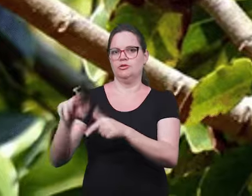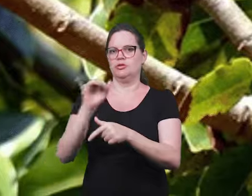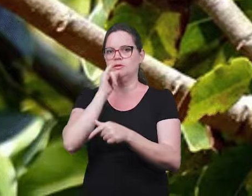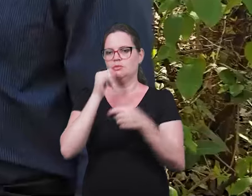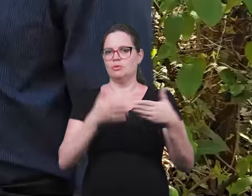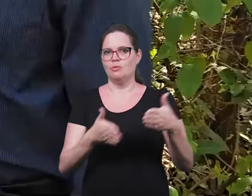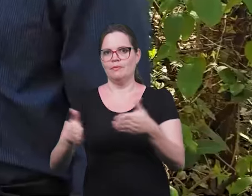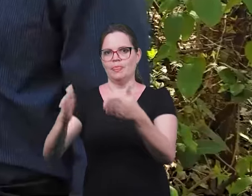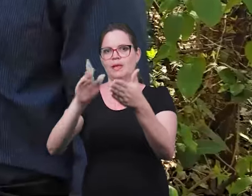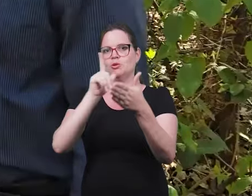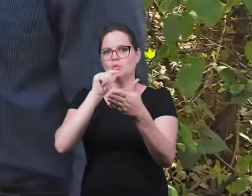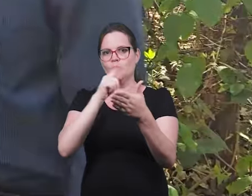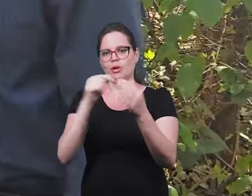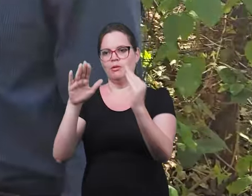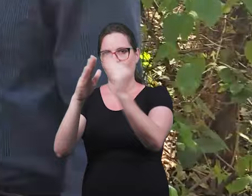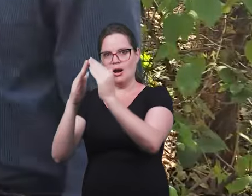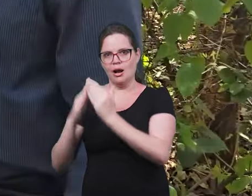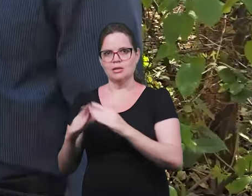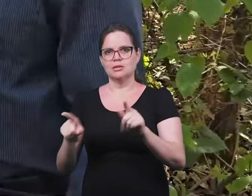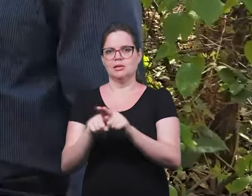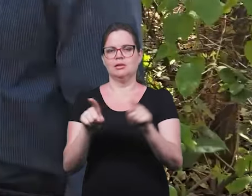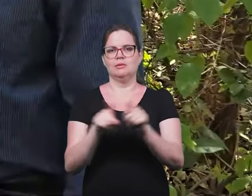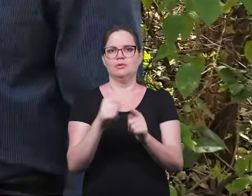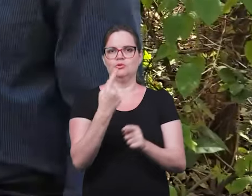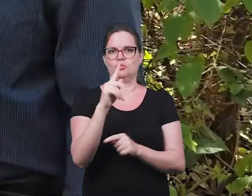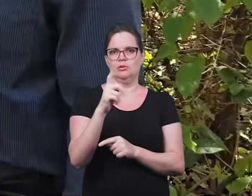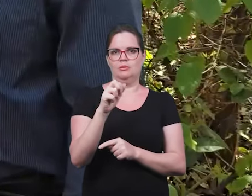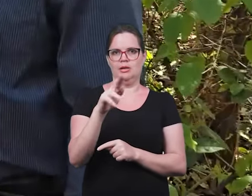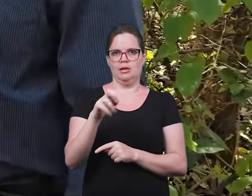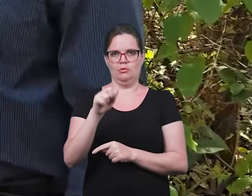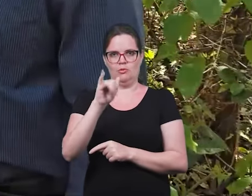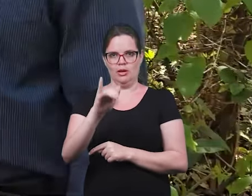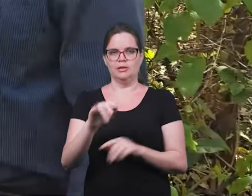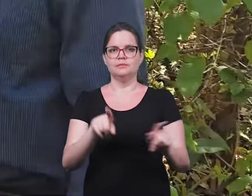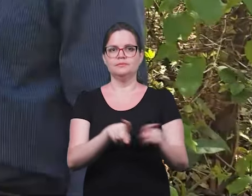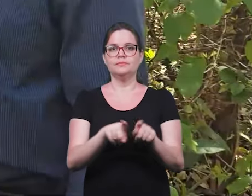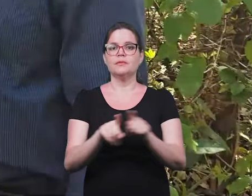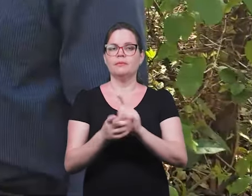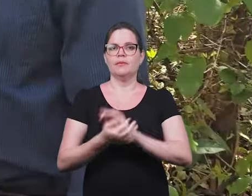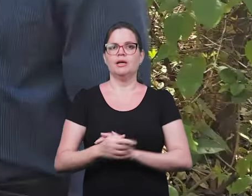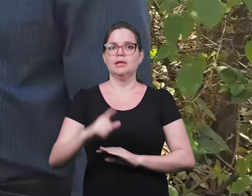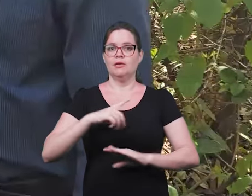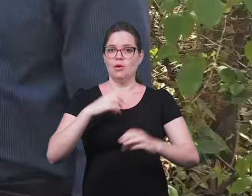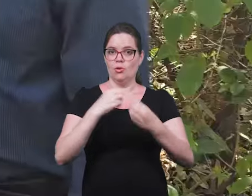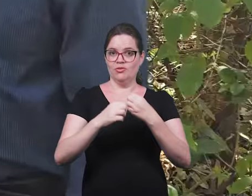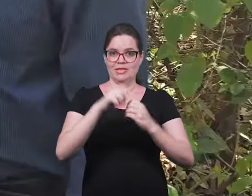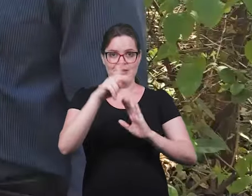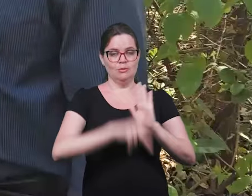Rio Paraguai. A iniciativa desse projeto permitiu isso, permitiu que a gente fizesse oficinas,